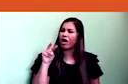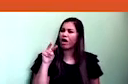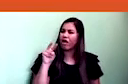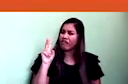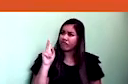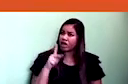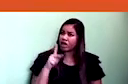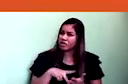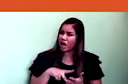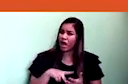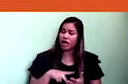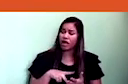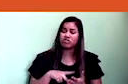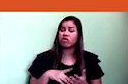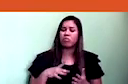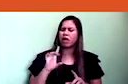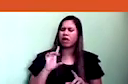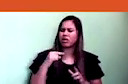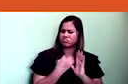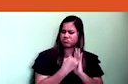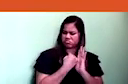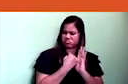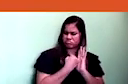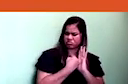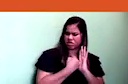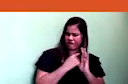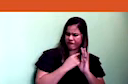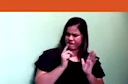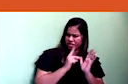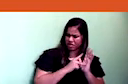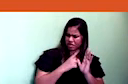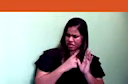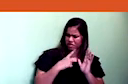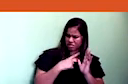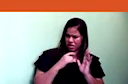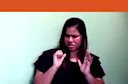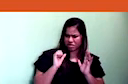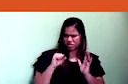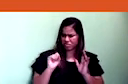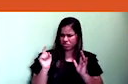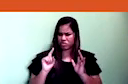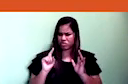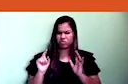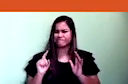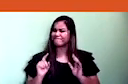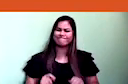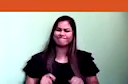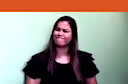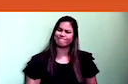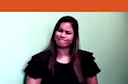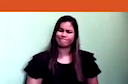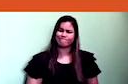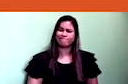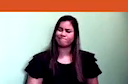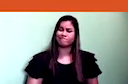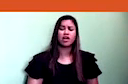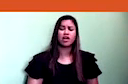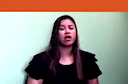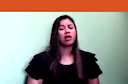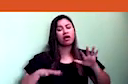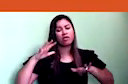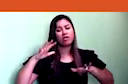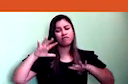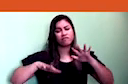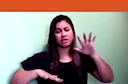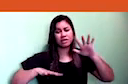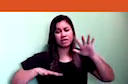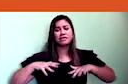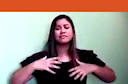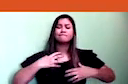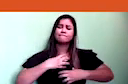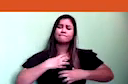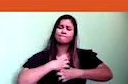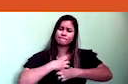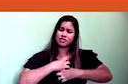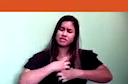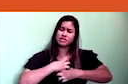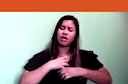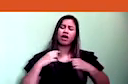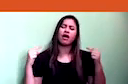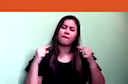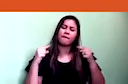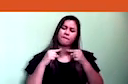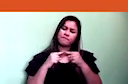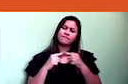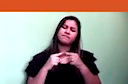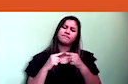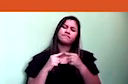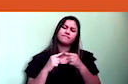a verdade ou não. Então, a princípio, as emoções geram sentimentos. Isso é